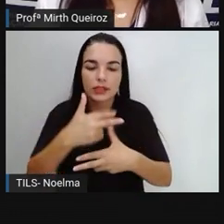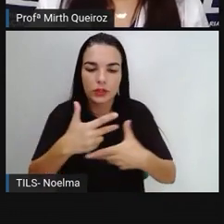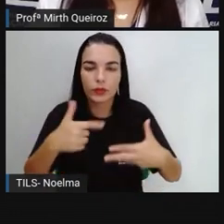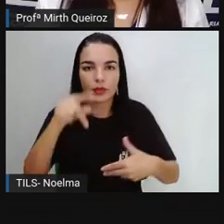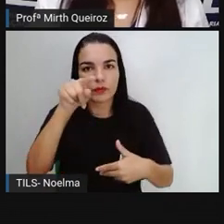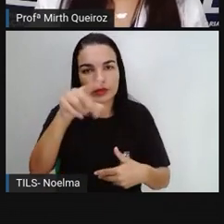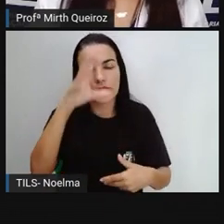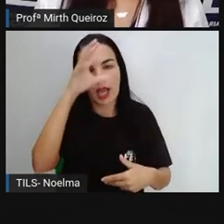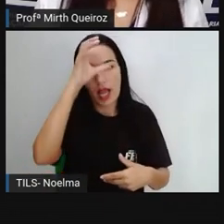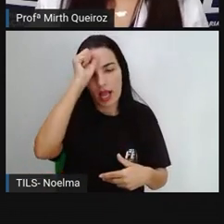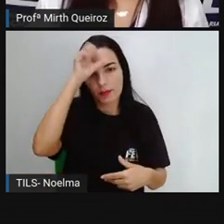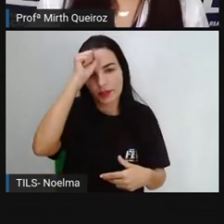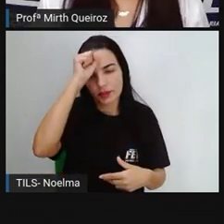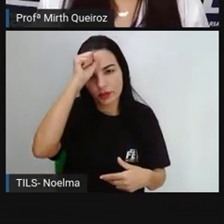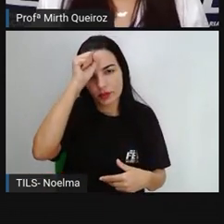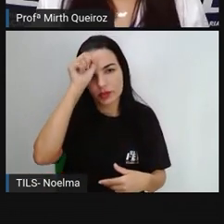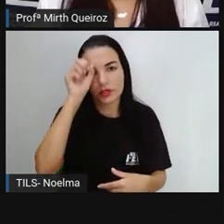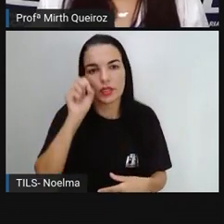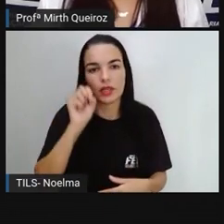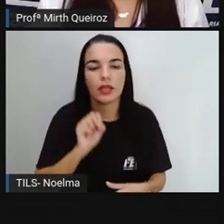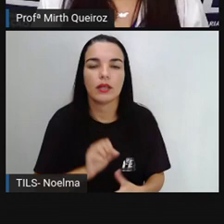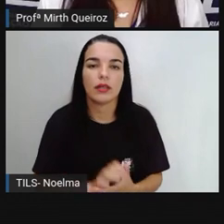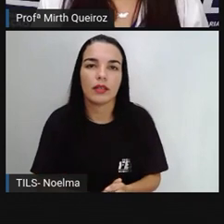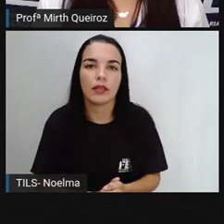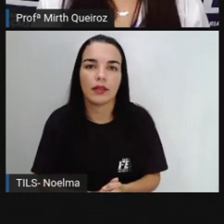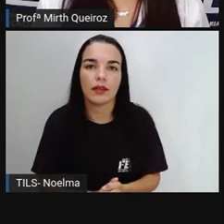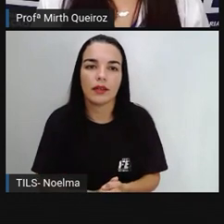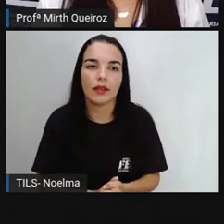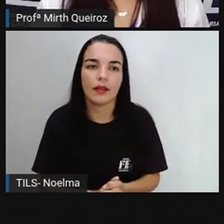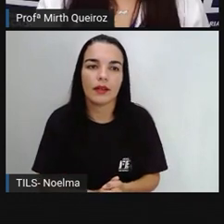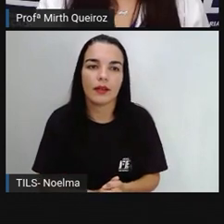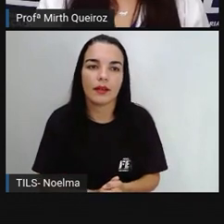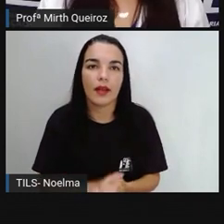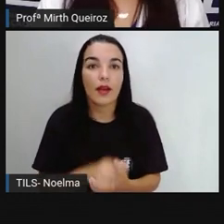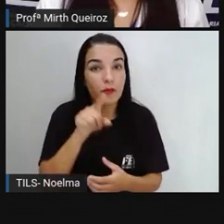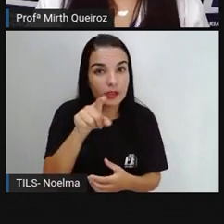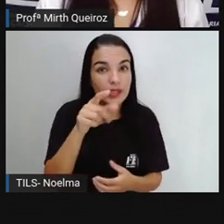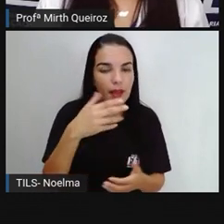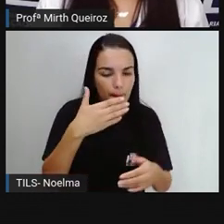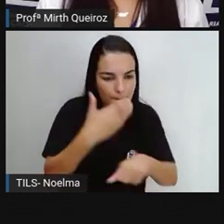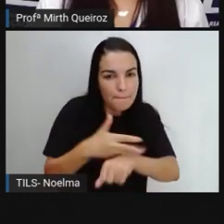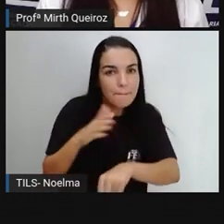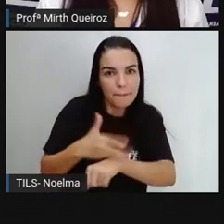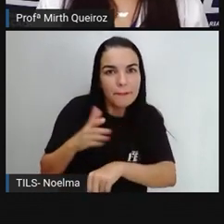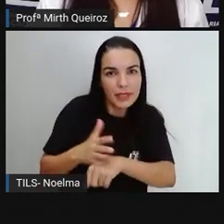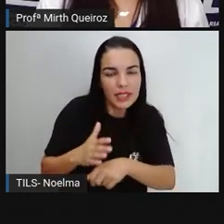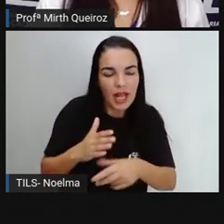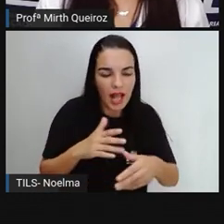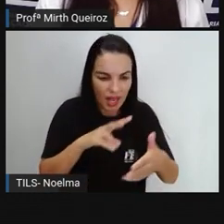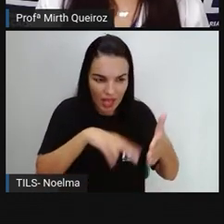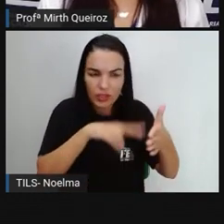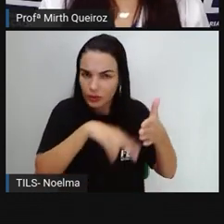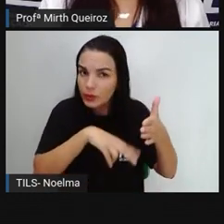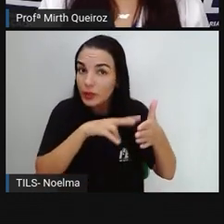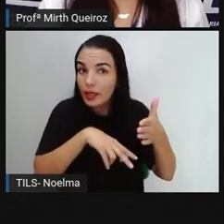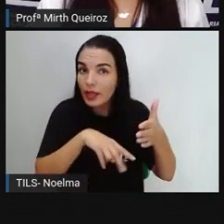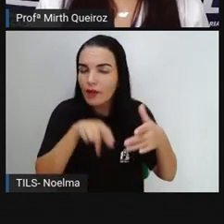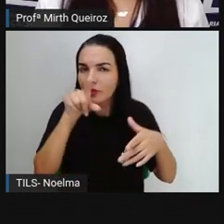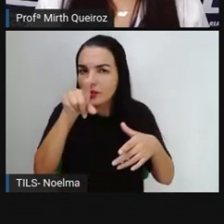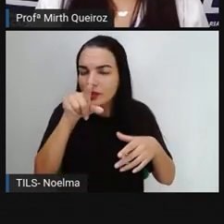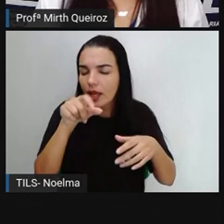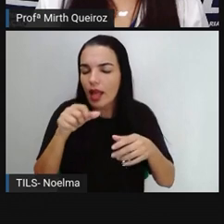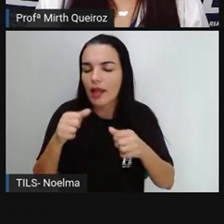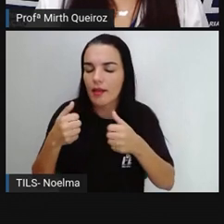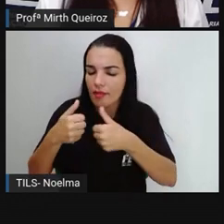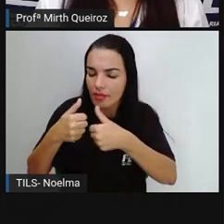o quanto que a leitura pode fazer por vocês, né? E aí, você tem praticado a sua leitura? Você tem deixado